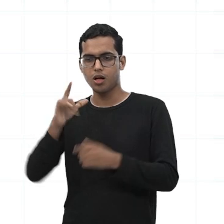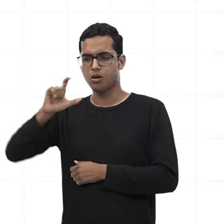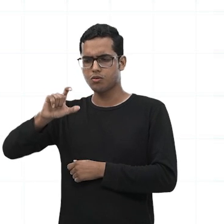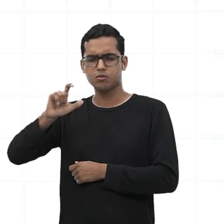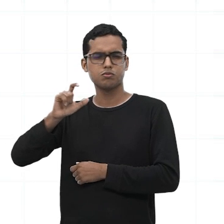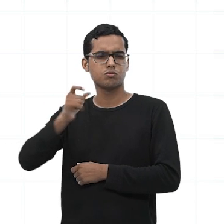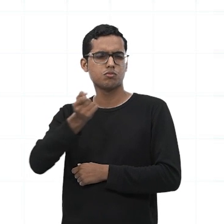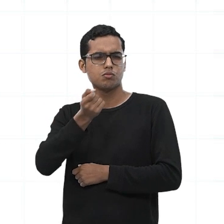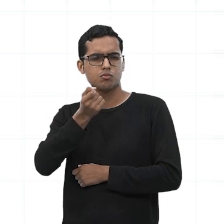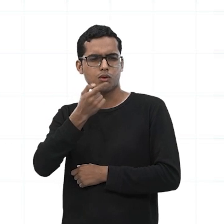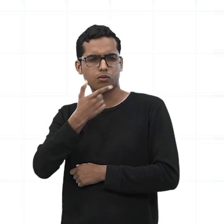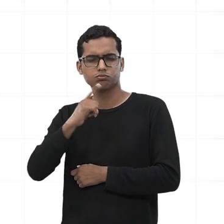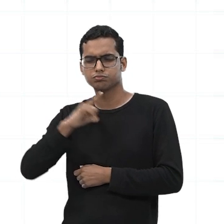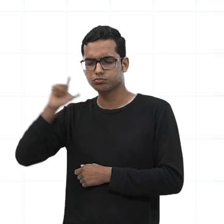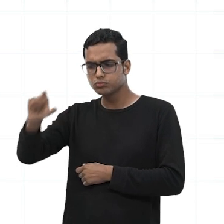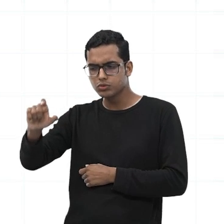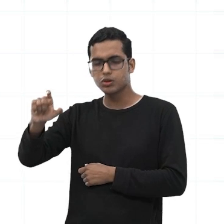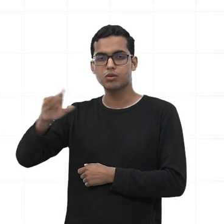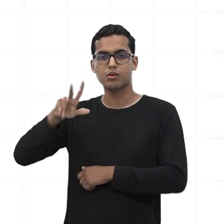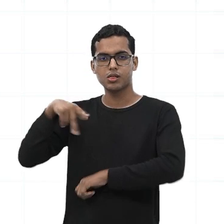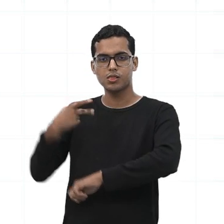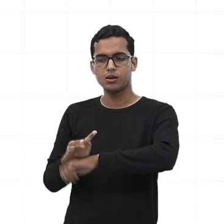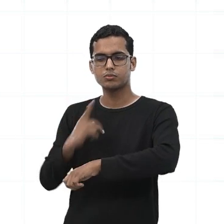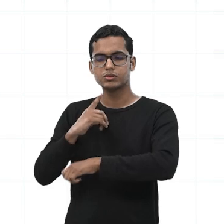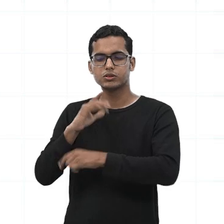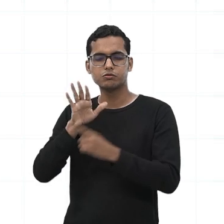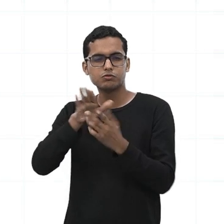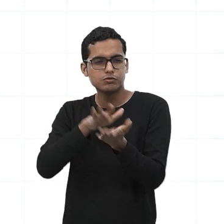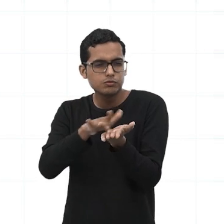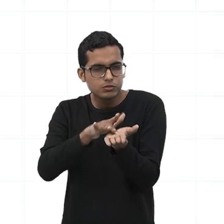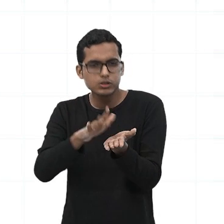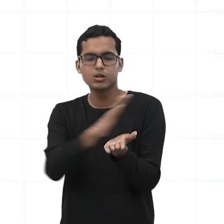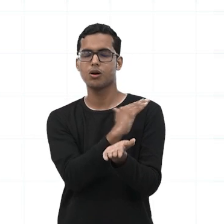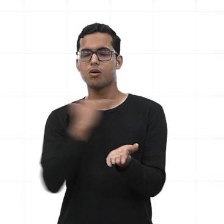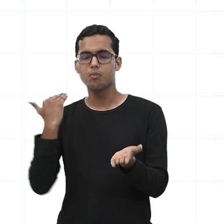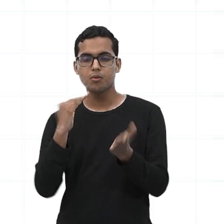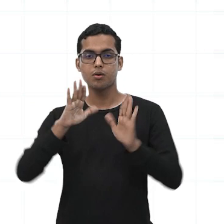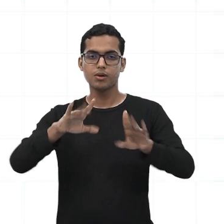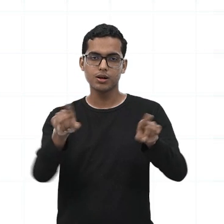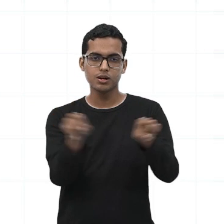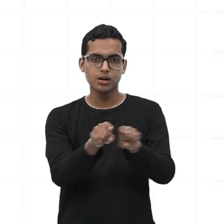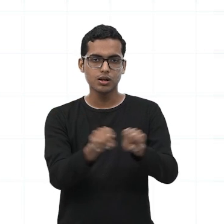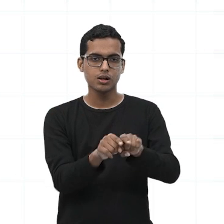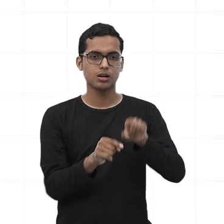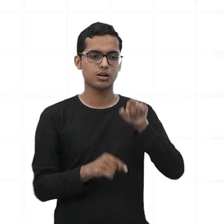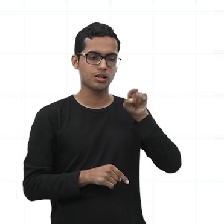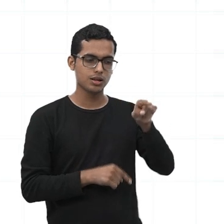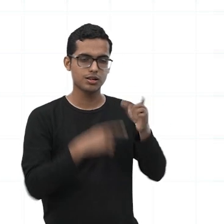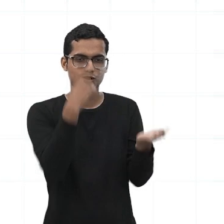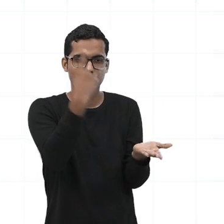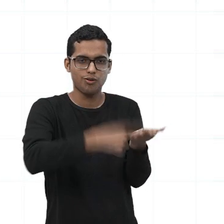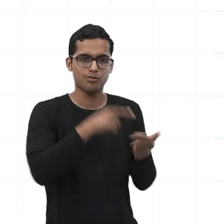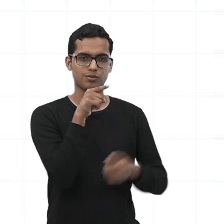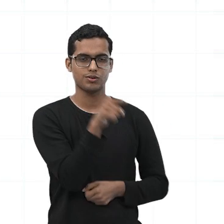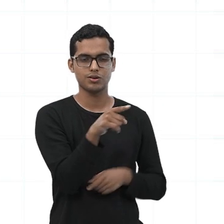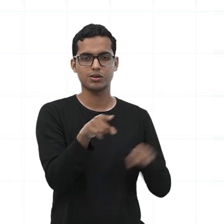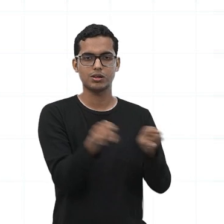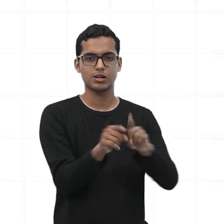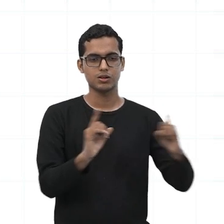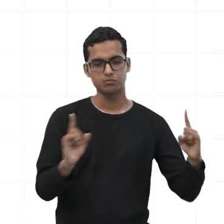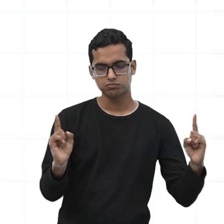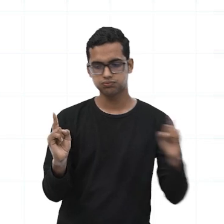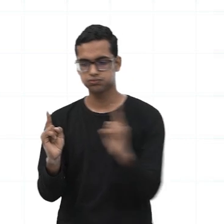Julieta, para depois ela, como se ela estivesse morta, aí depois ele deveria combinar com o Romeu para depois